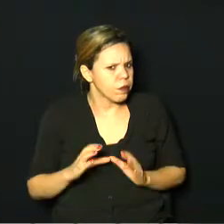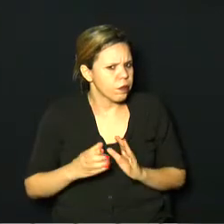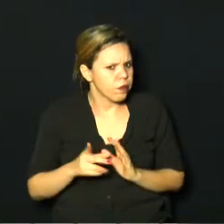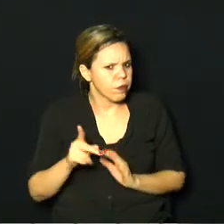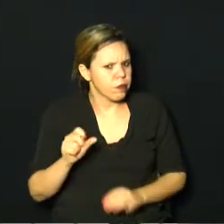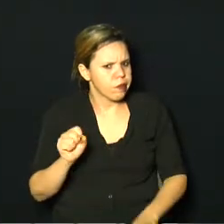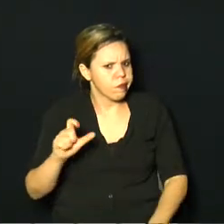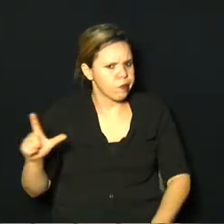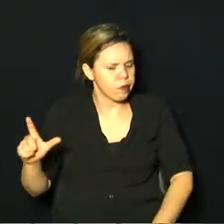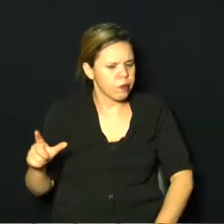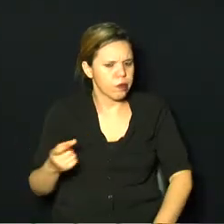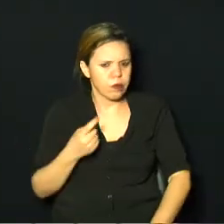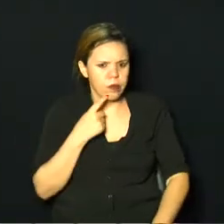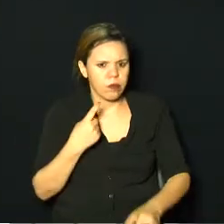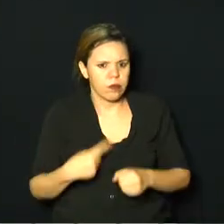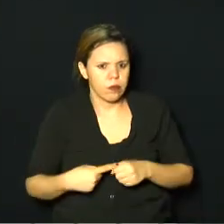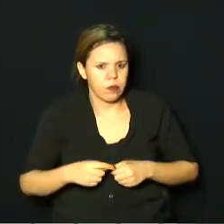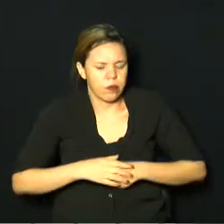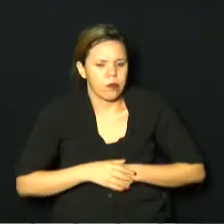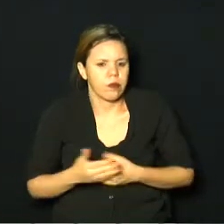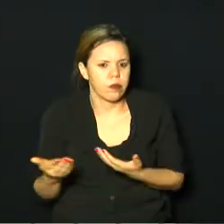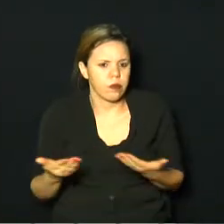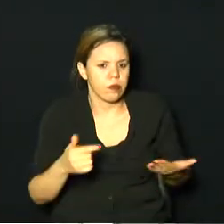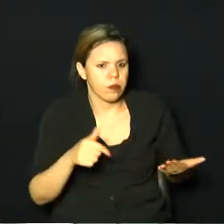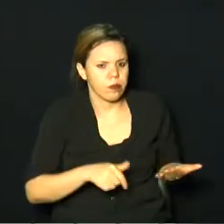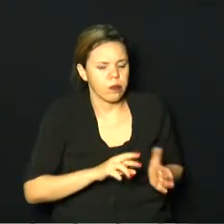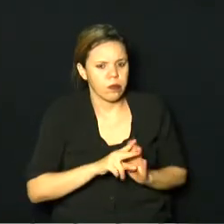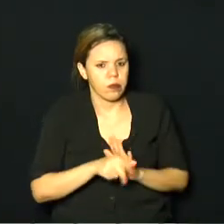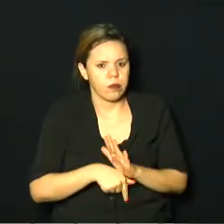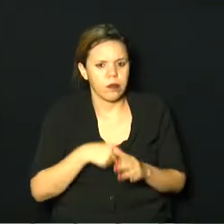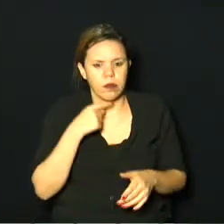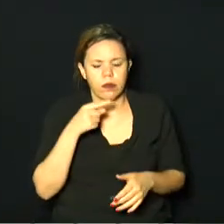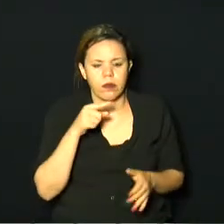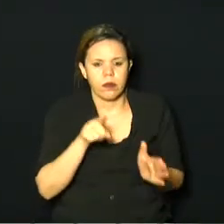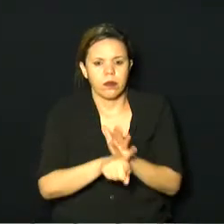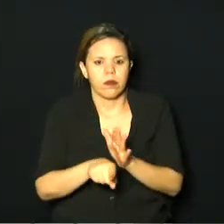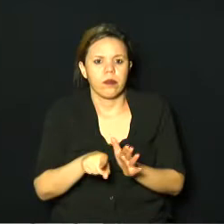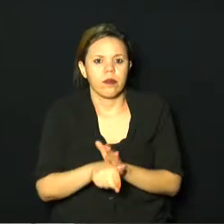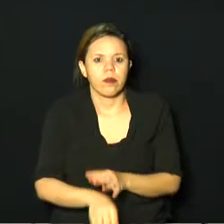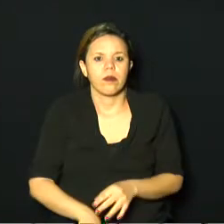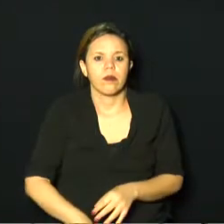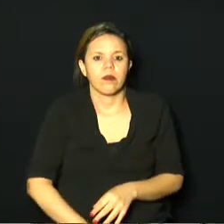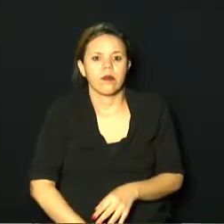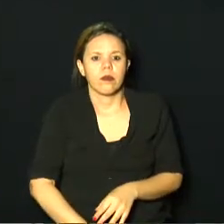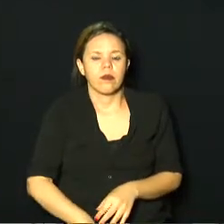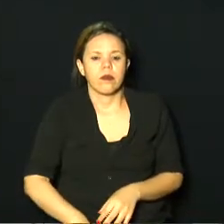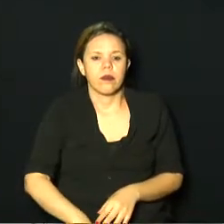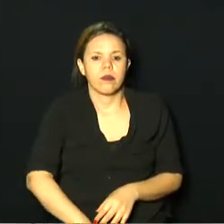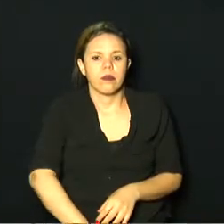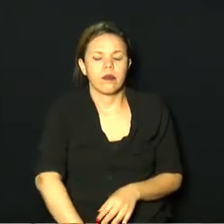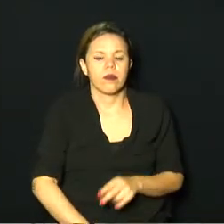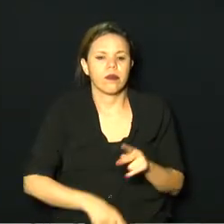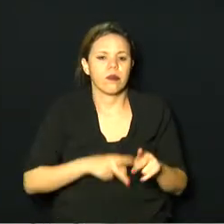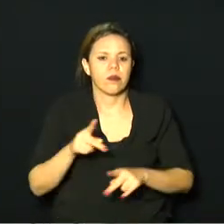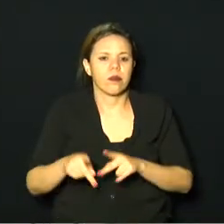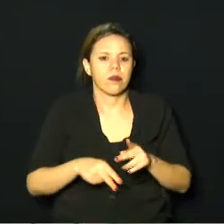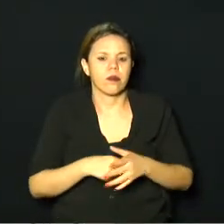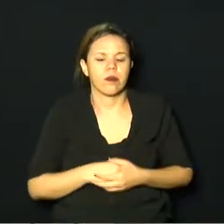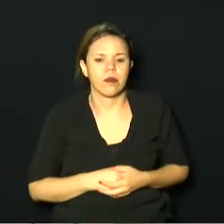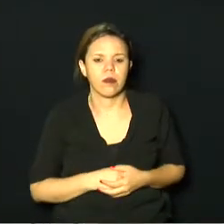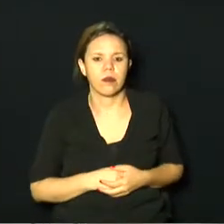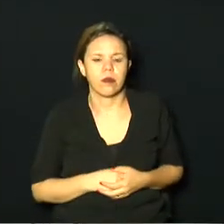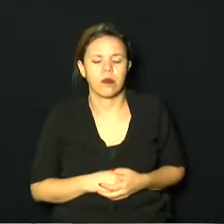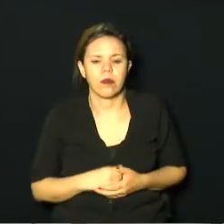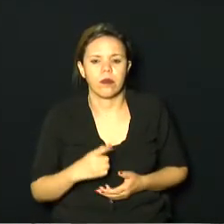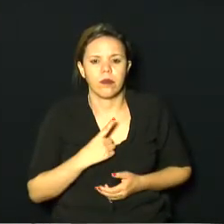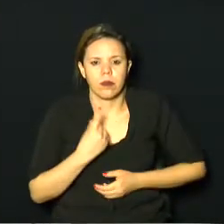Campinas, né? E recebemos aqui diversas manifestações de pessoas que estão, né? Tem uma